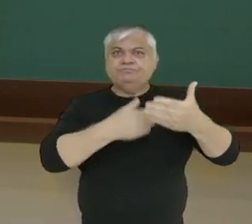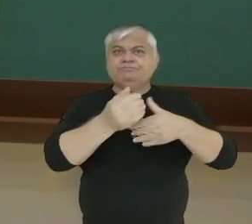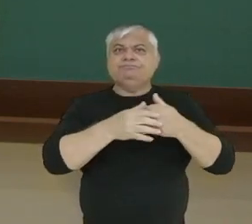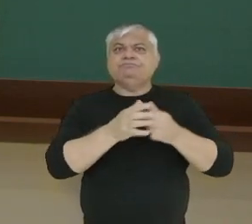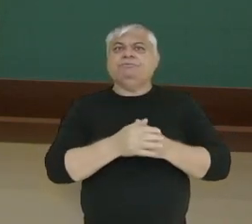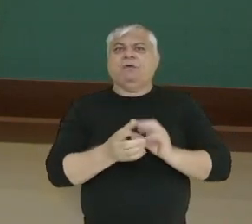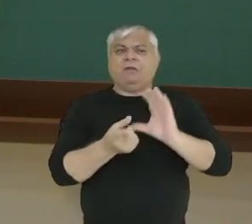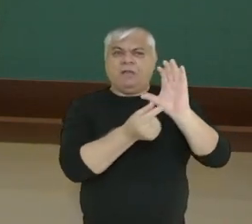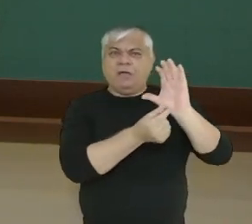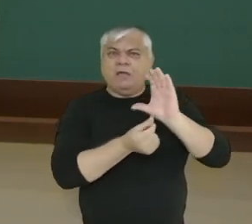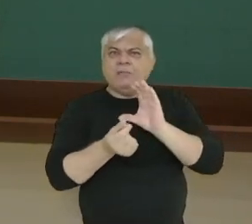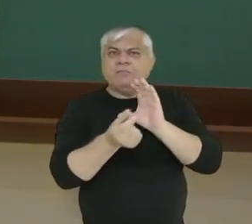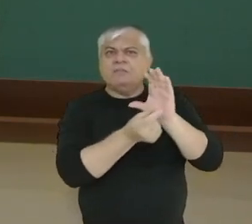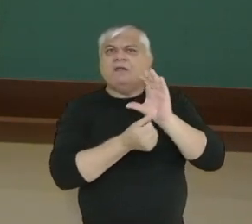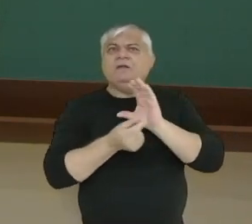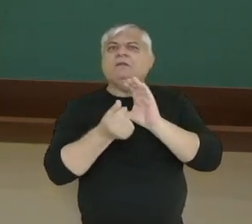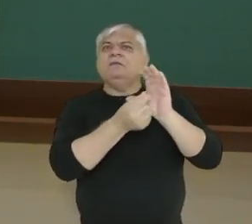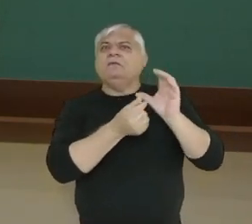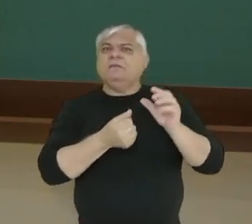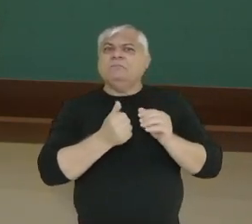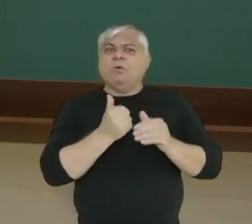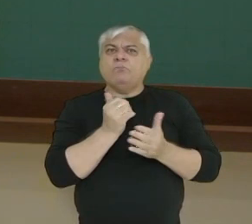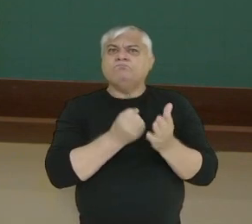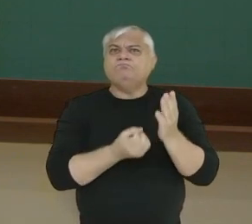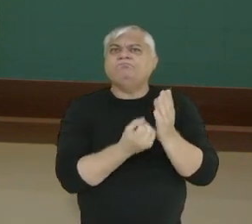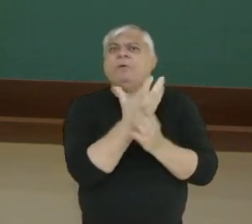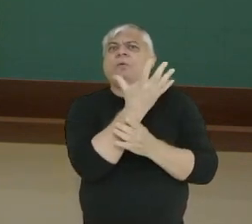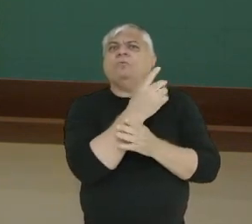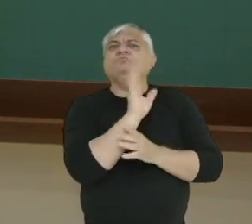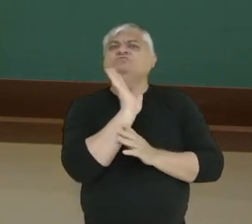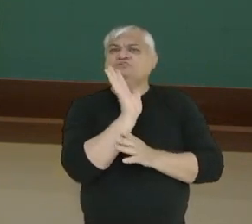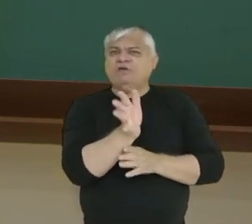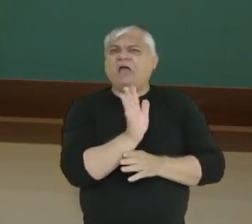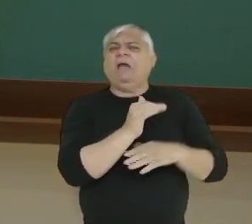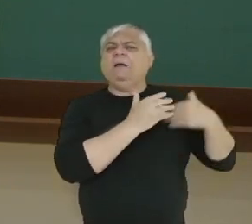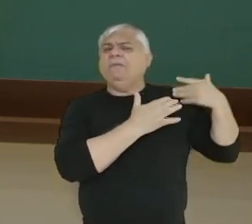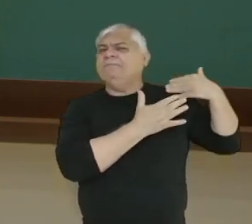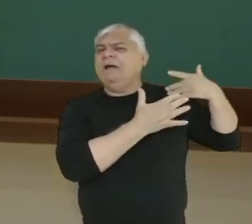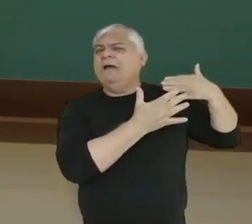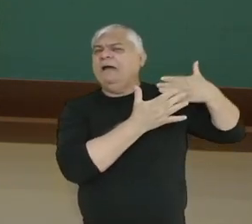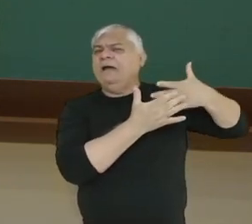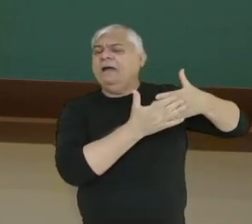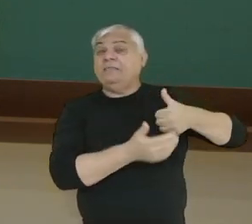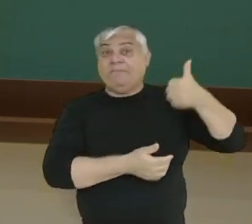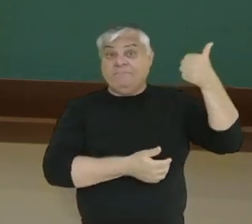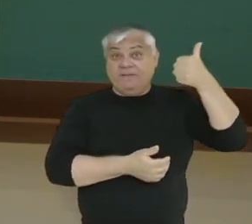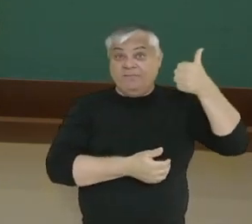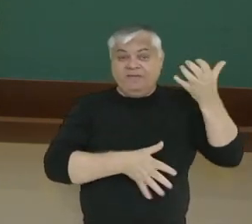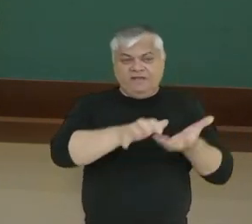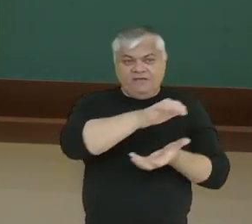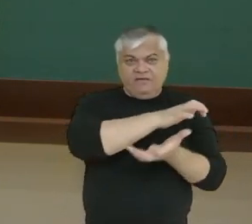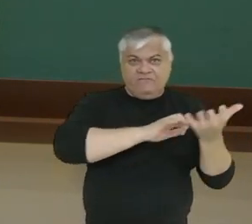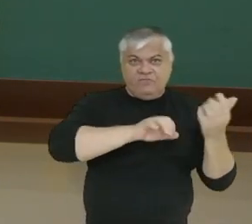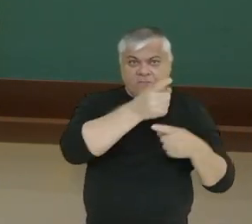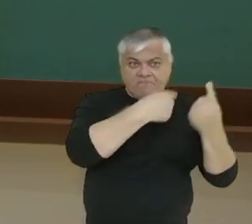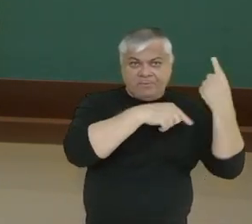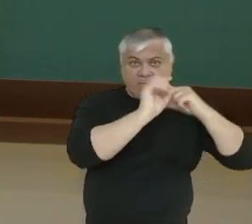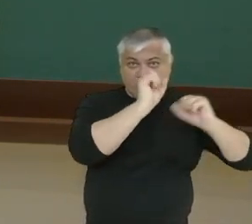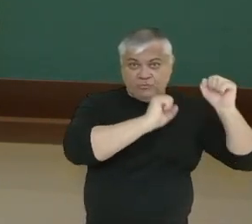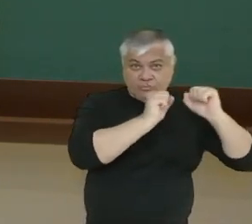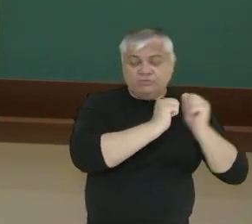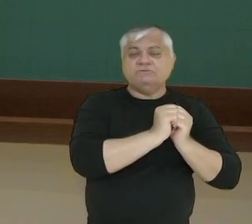do capitalismo, a prática capitalista, isso já vindo lá desde a primeira Revolução Industrial, ela vai